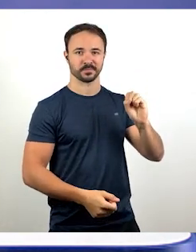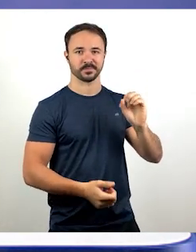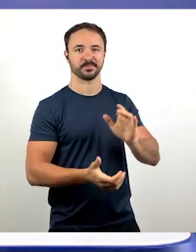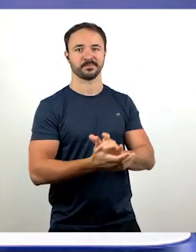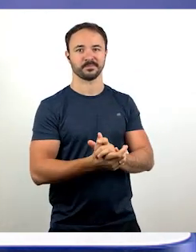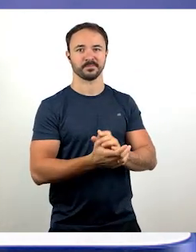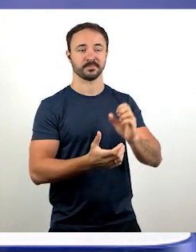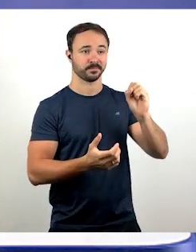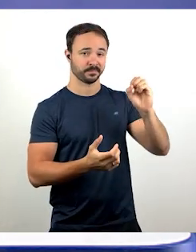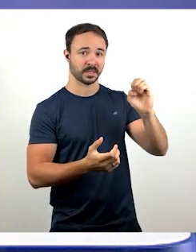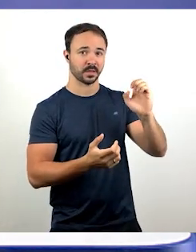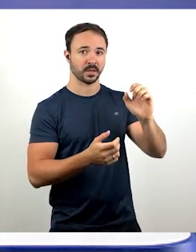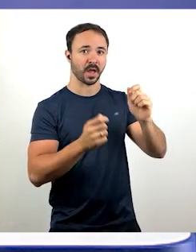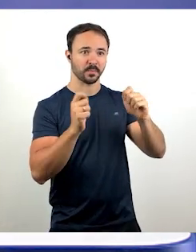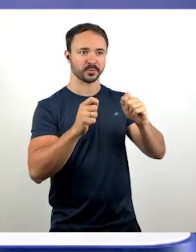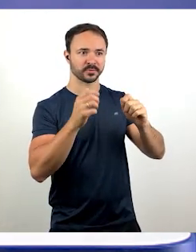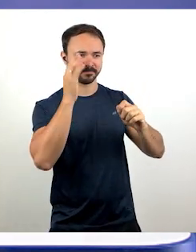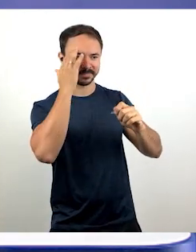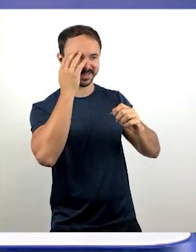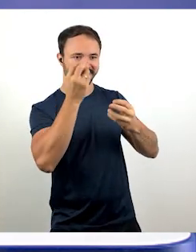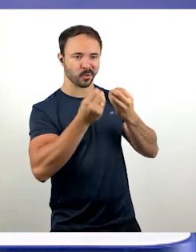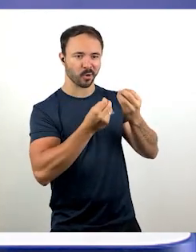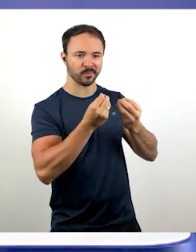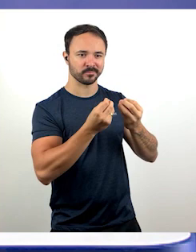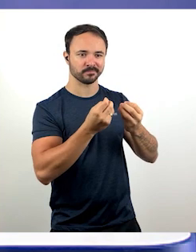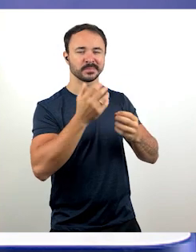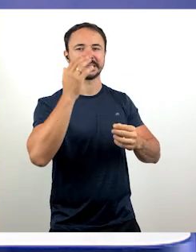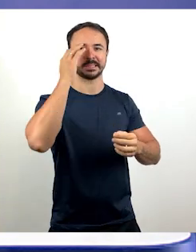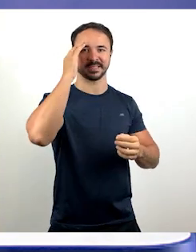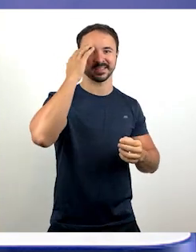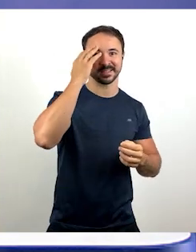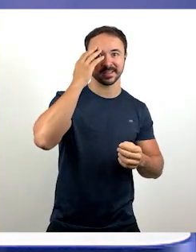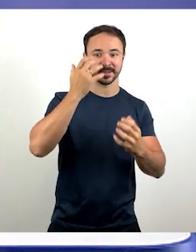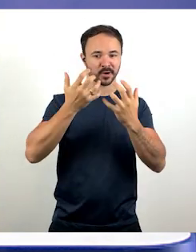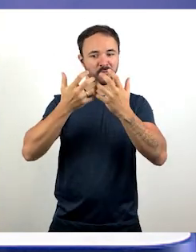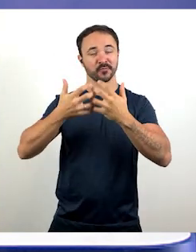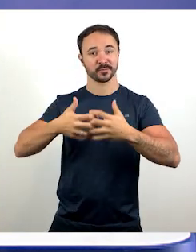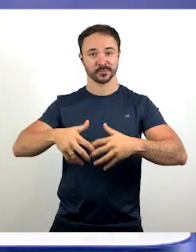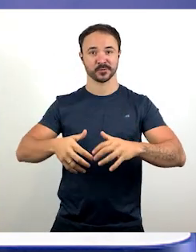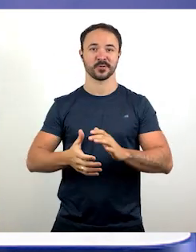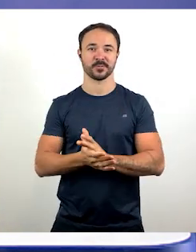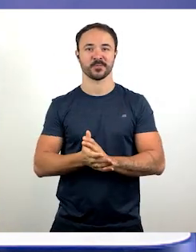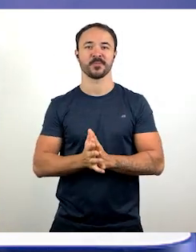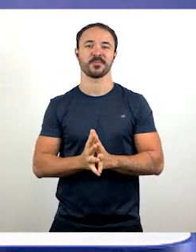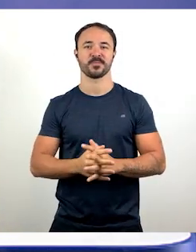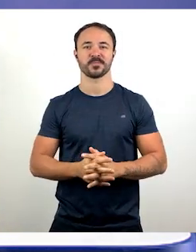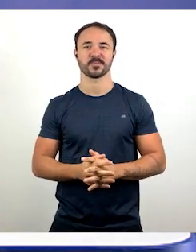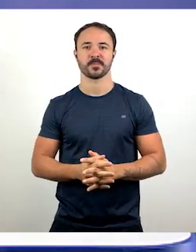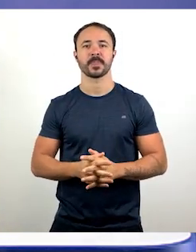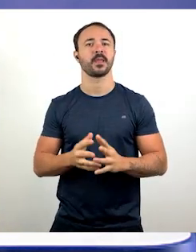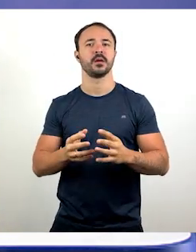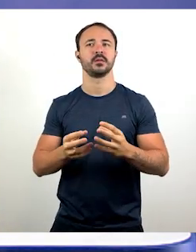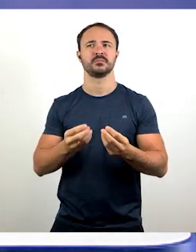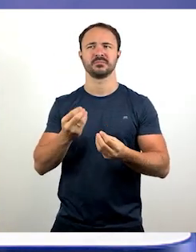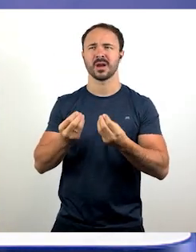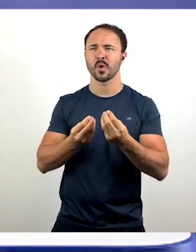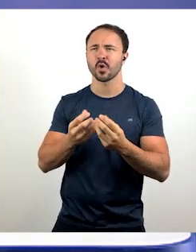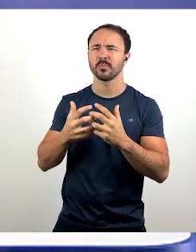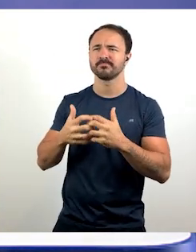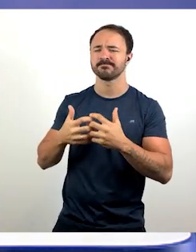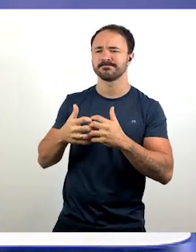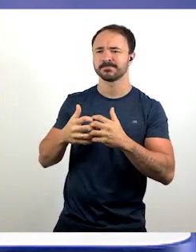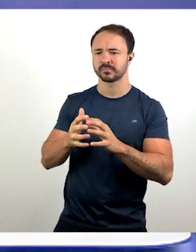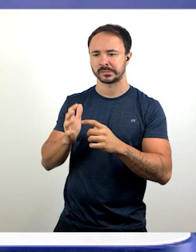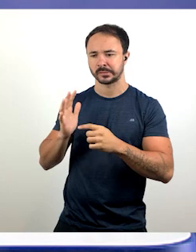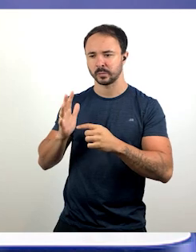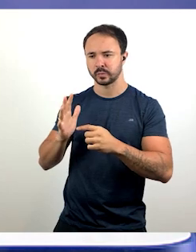também construído com os aparelhos da robótica e dessa forma a gente consegue definir. Bom, como é que